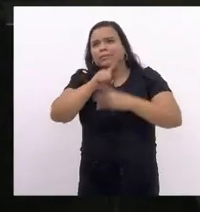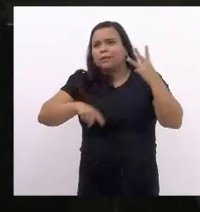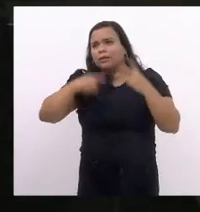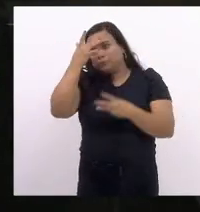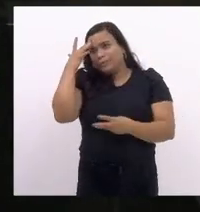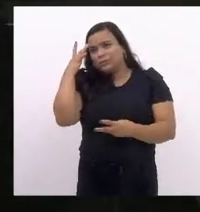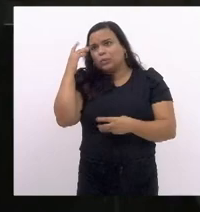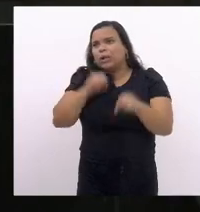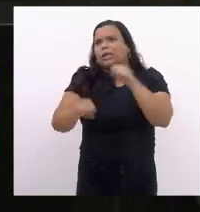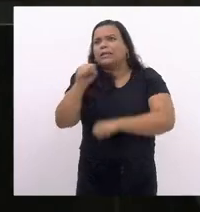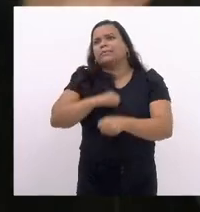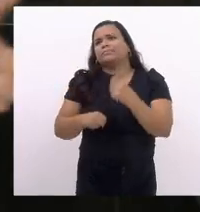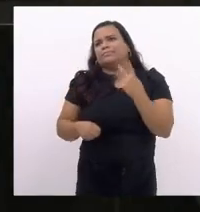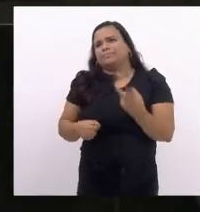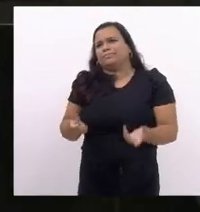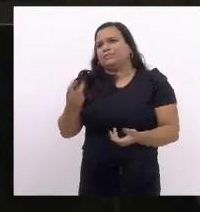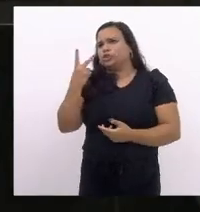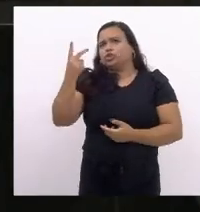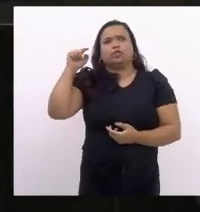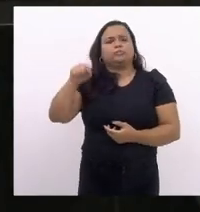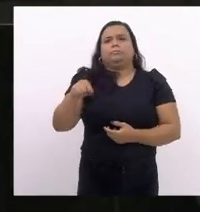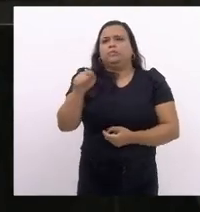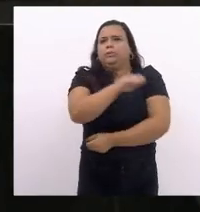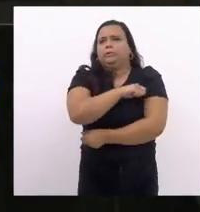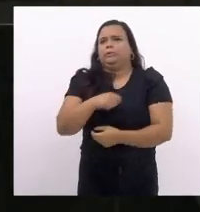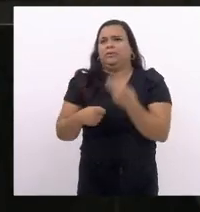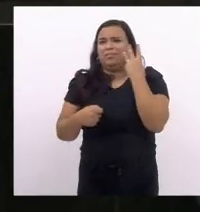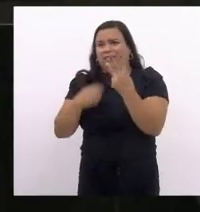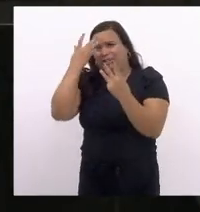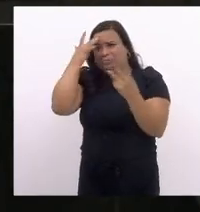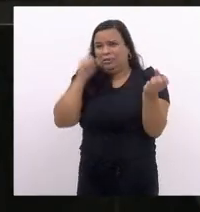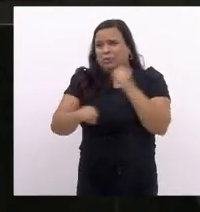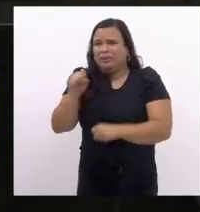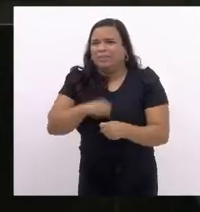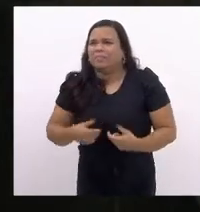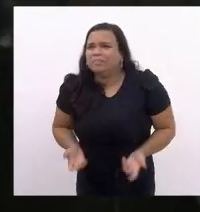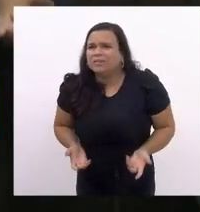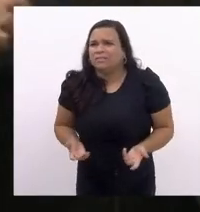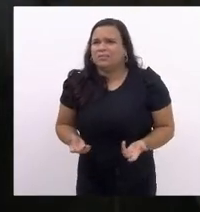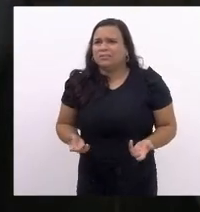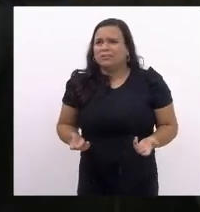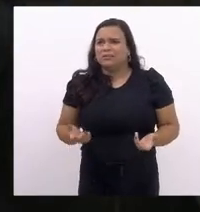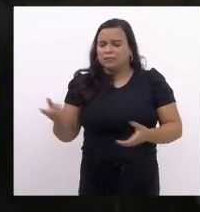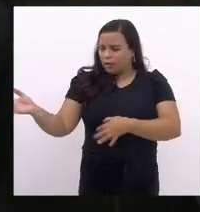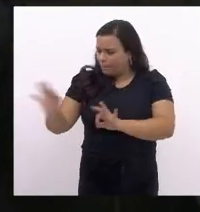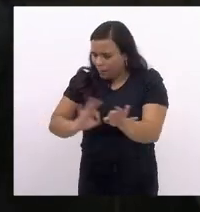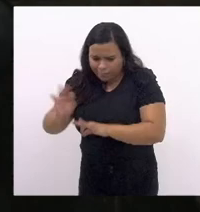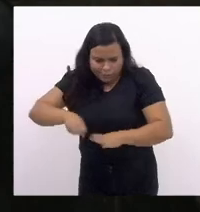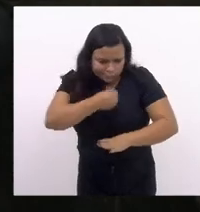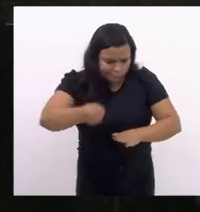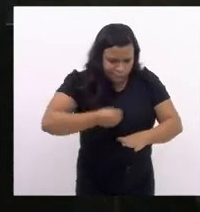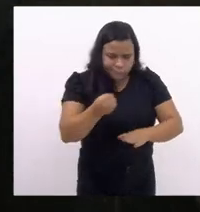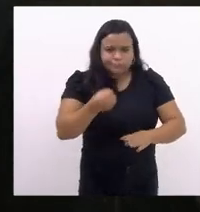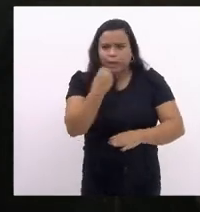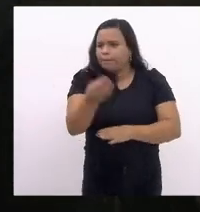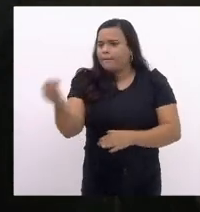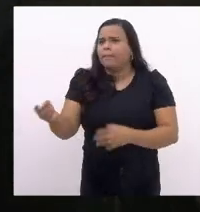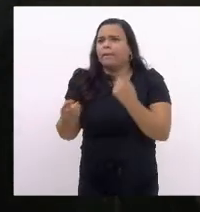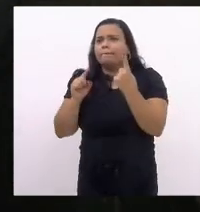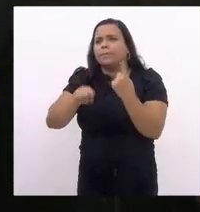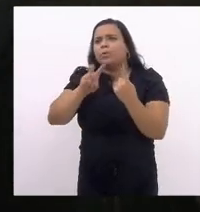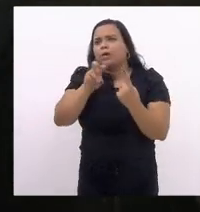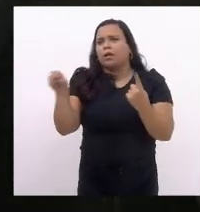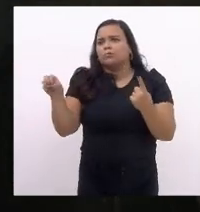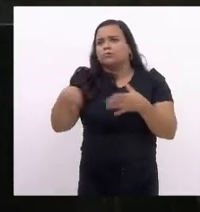limpeza, com 2.000 alunos, 3 pessoas de limpeza, servindo 1.500 almoços por dia, com 2 pessoas na